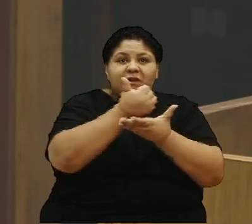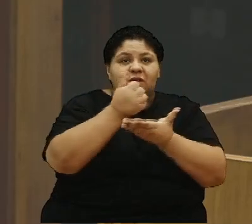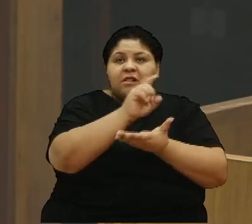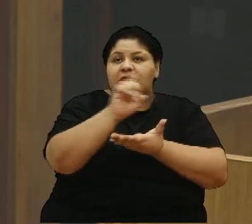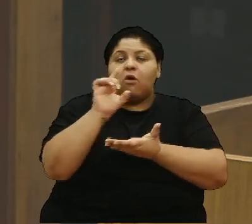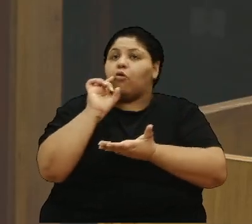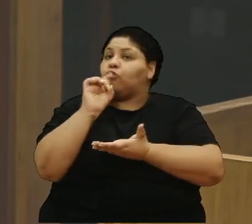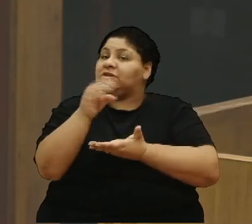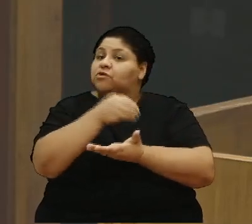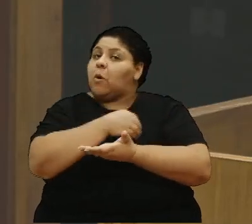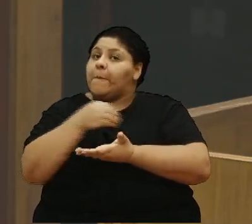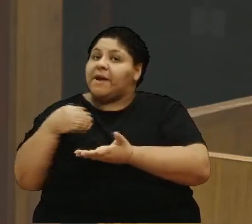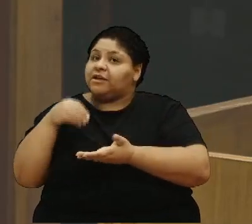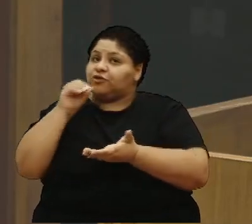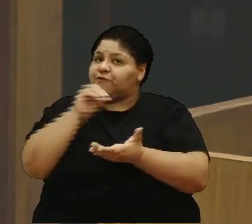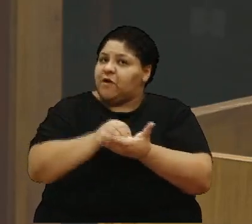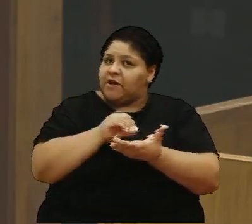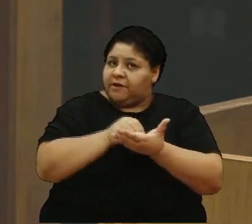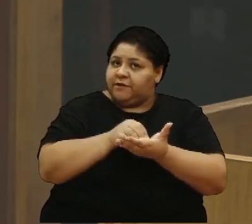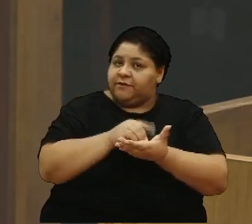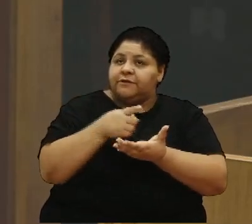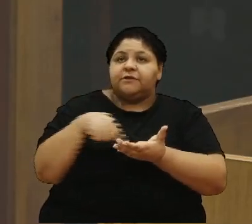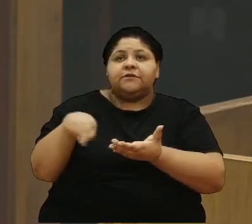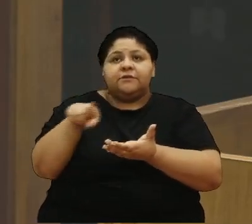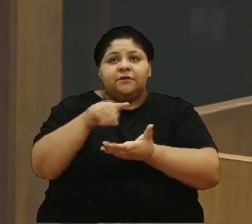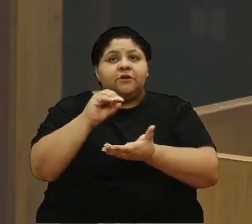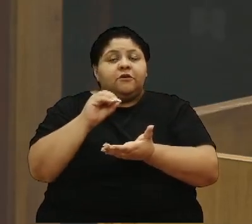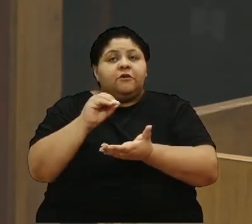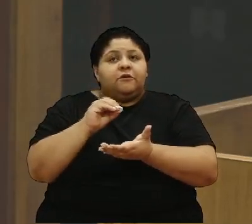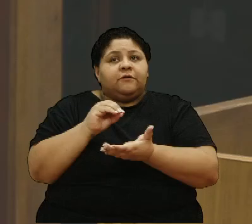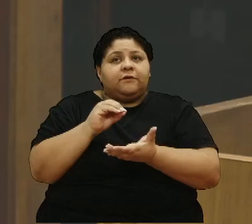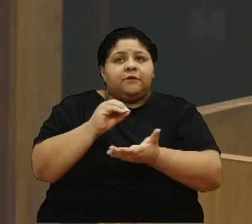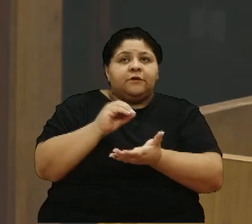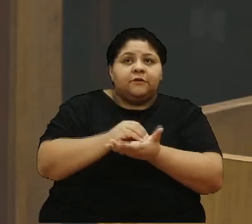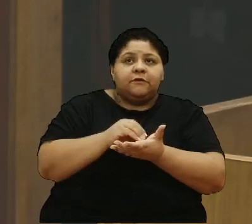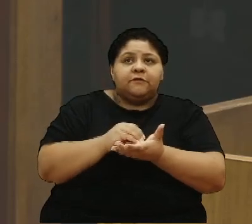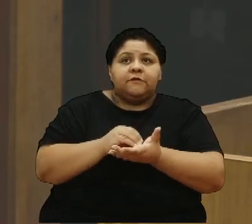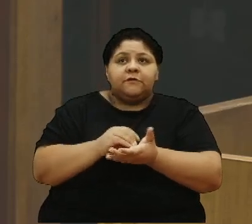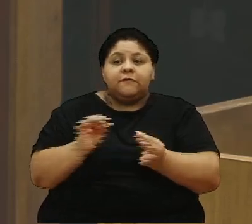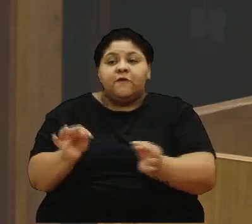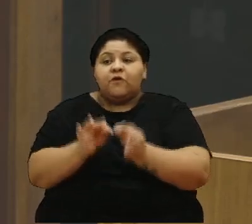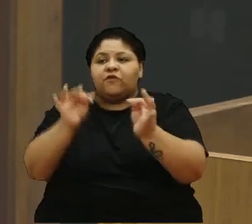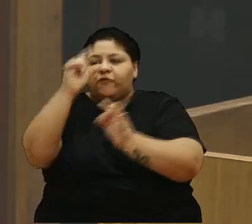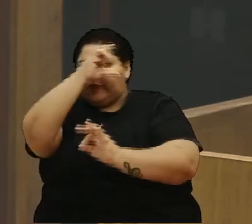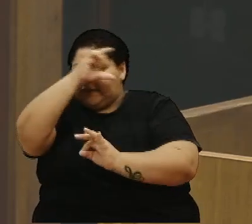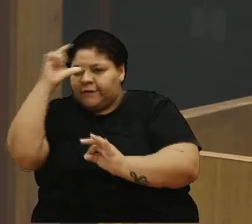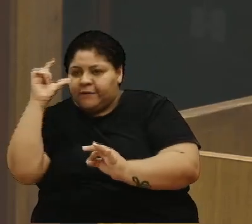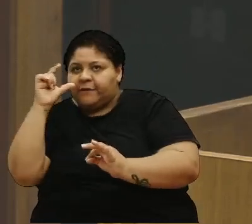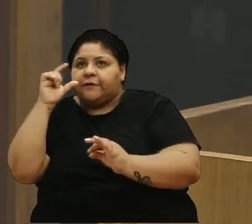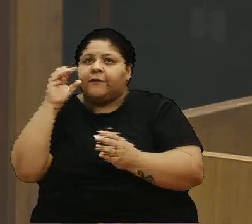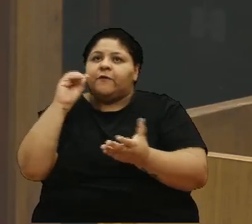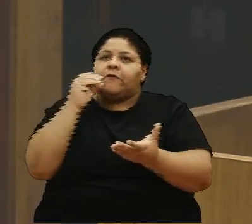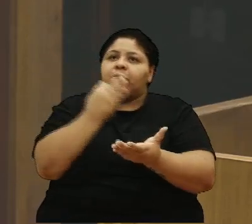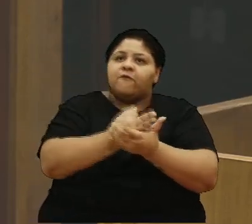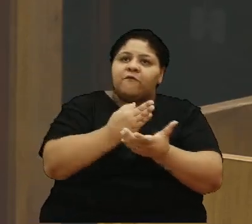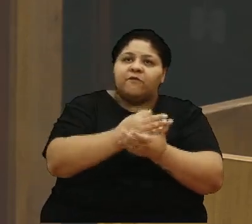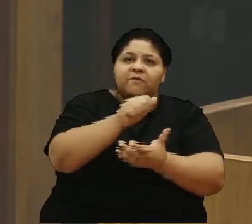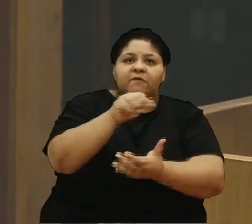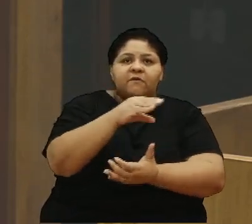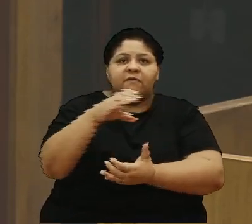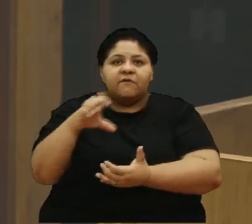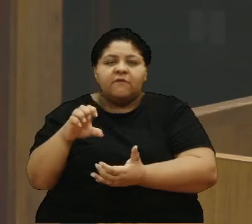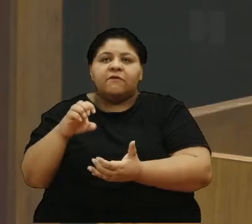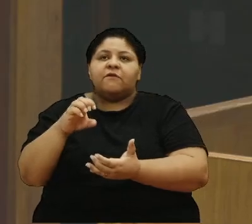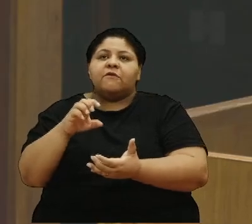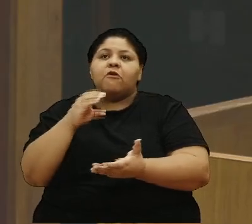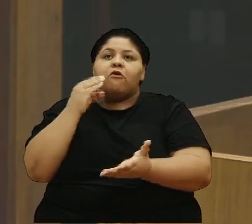só médicos que faltam, porque a gente, em geral, fala que falta médico. Falta técnico em enfermagem, falta ACS, falta